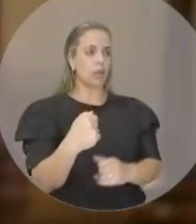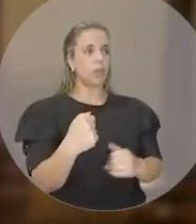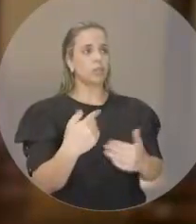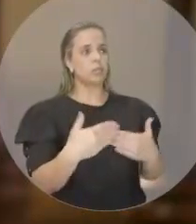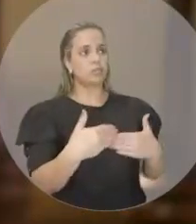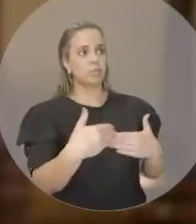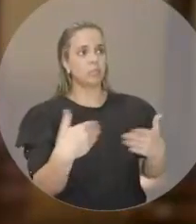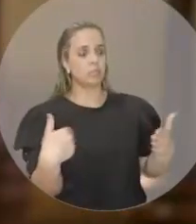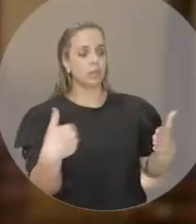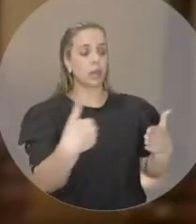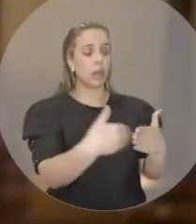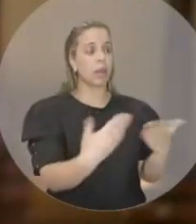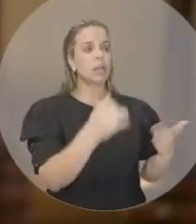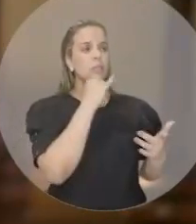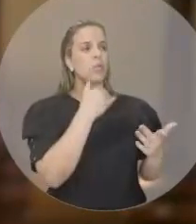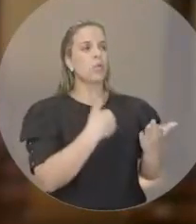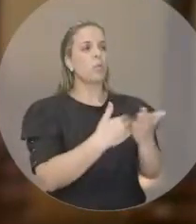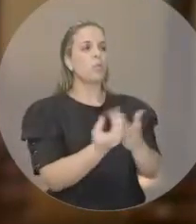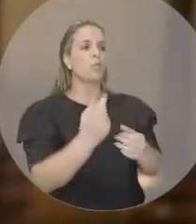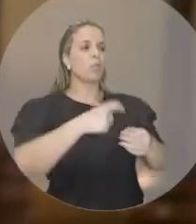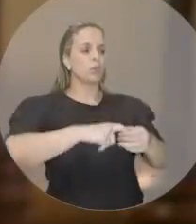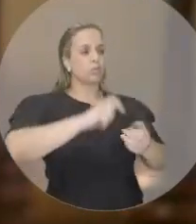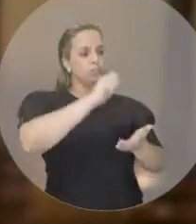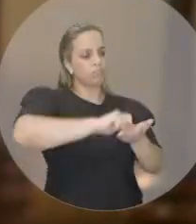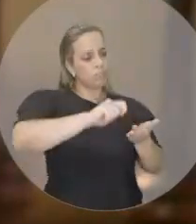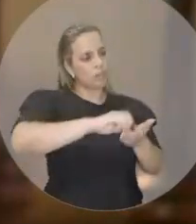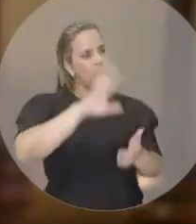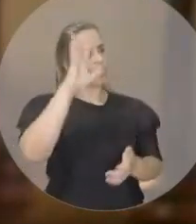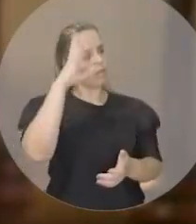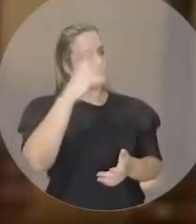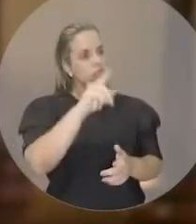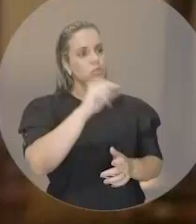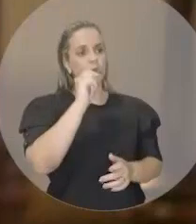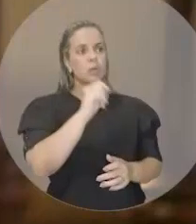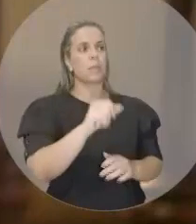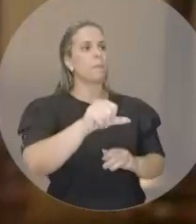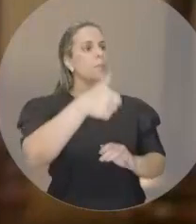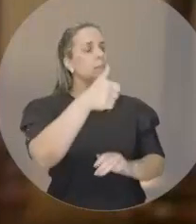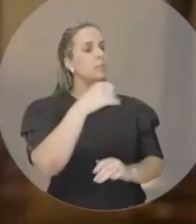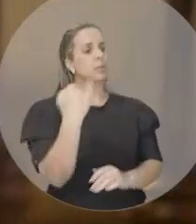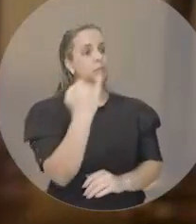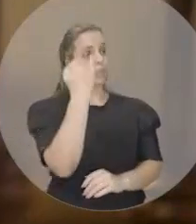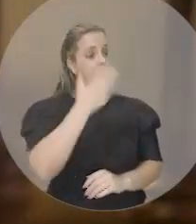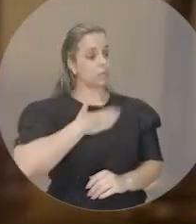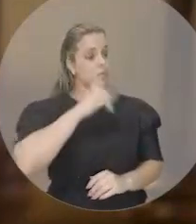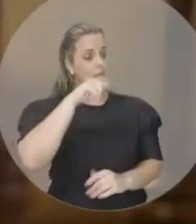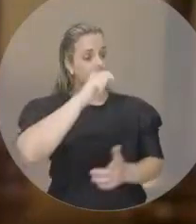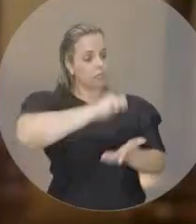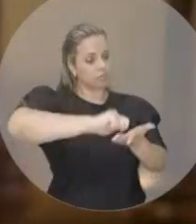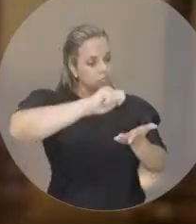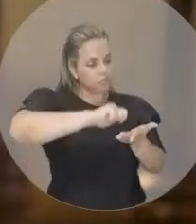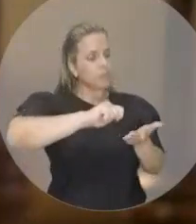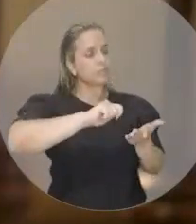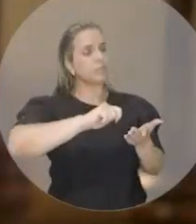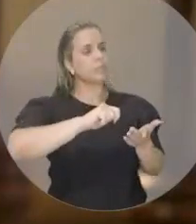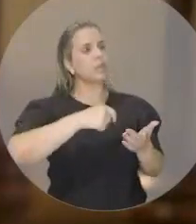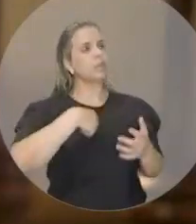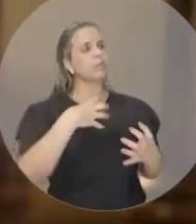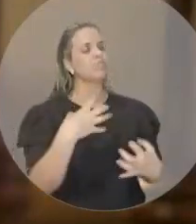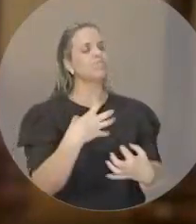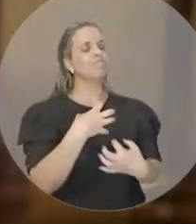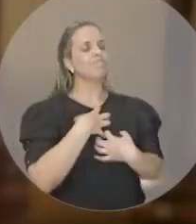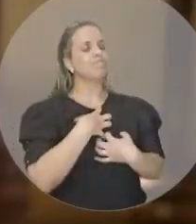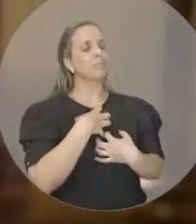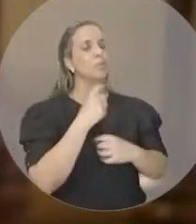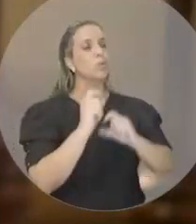retomei a minha relação ali com a escrita, que eu decidi que isso seria uma prioridade para mim, uma das coisas que também